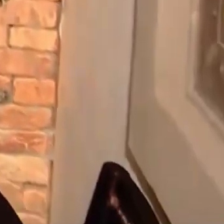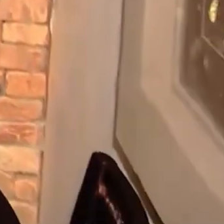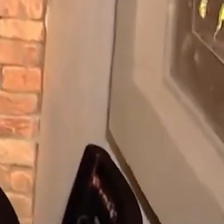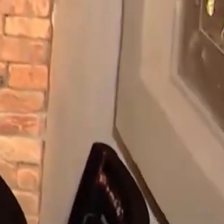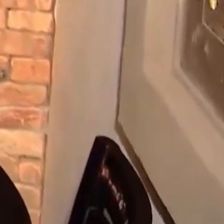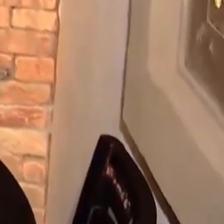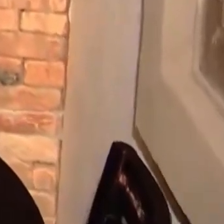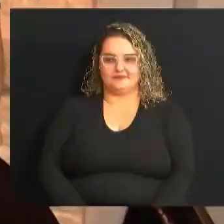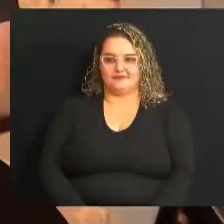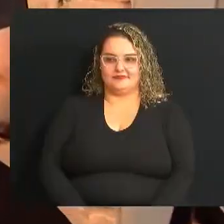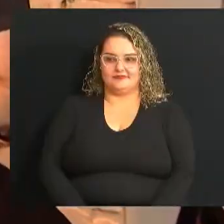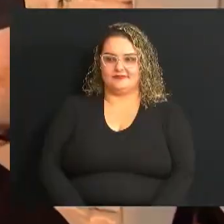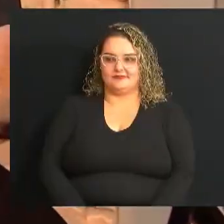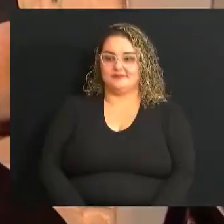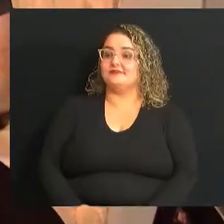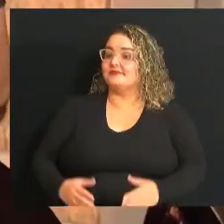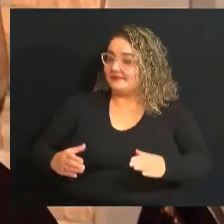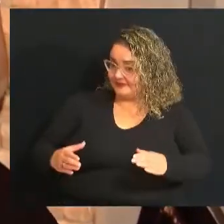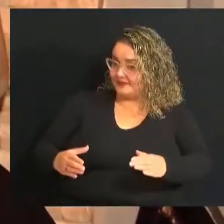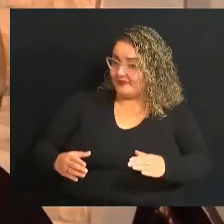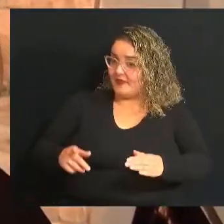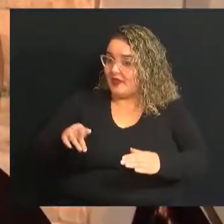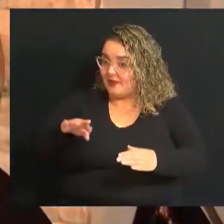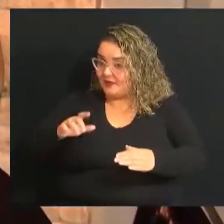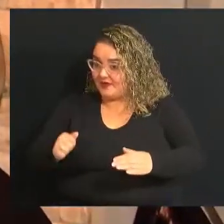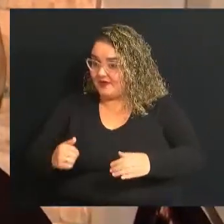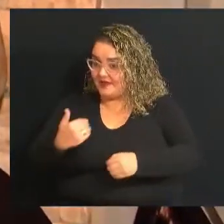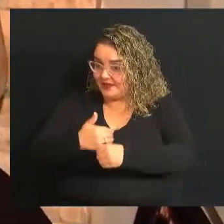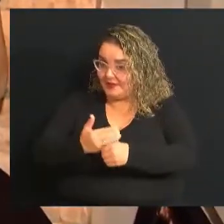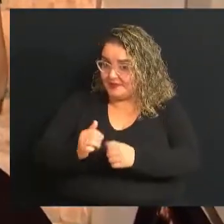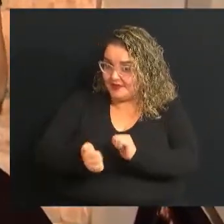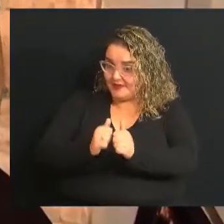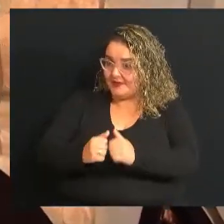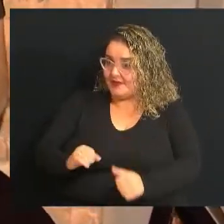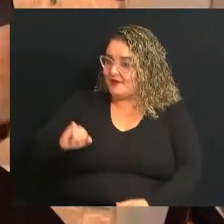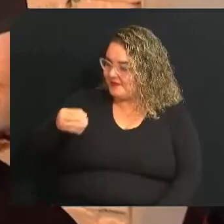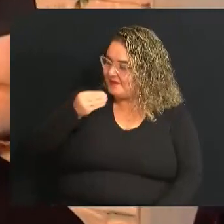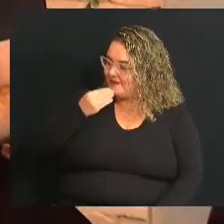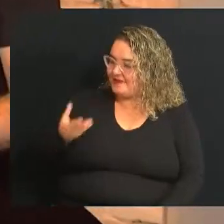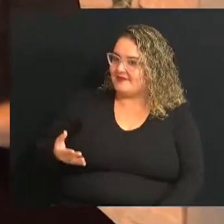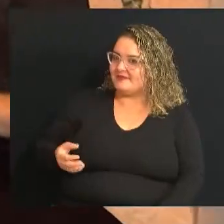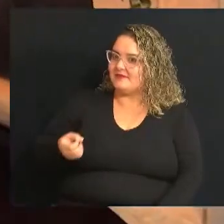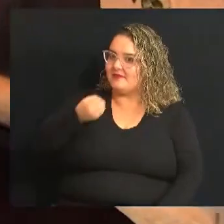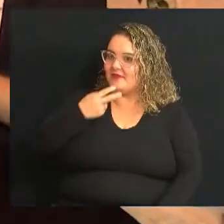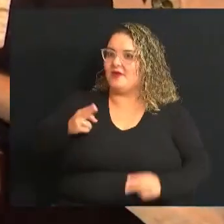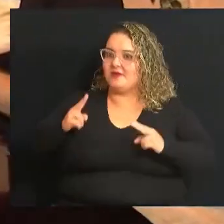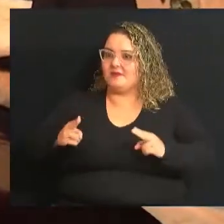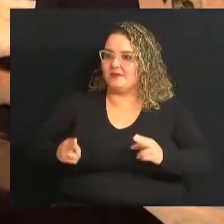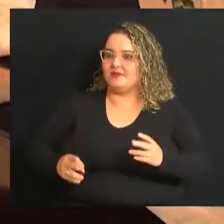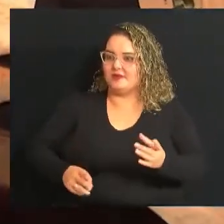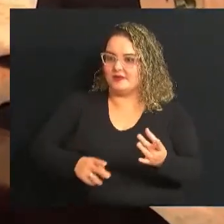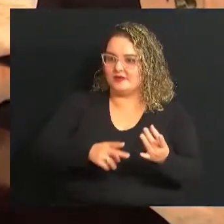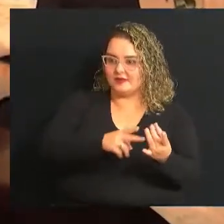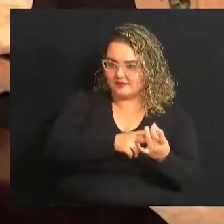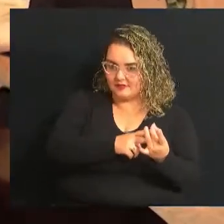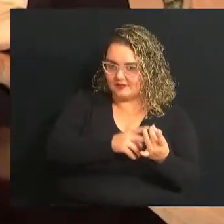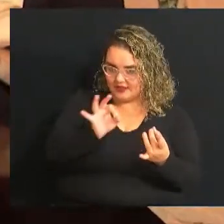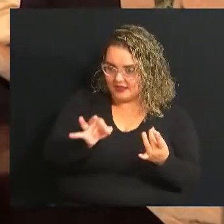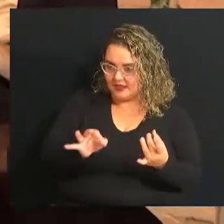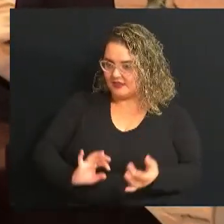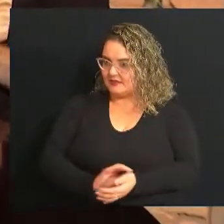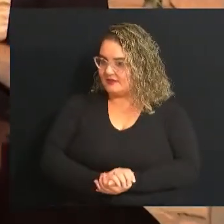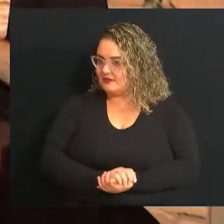coisa chata, né? A gente fez a compra, quer utilizar, mas de repente percebe que o produto veio com